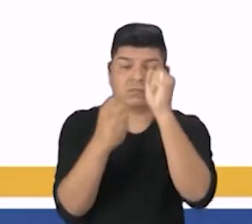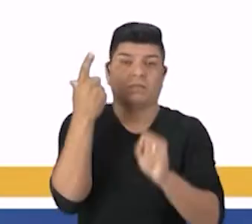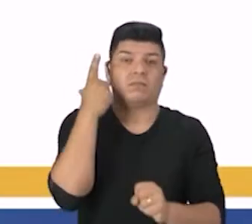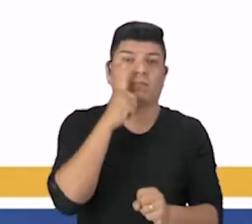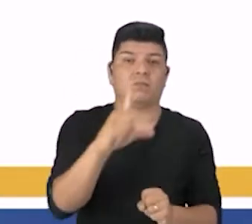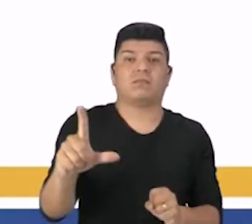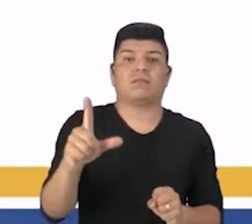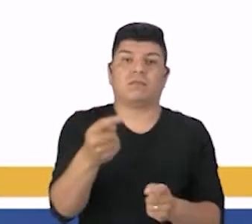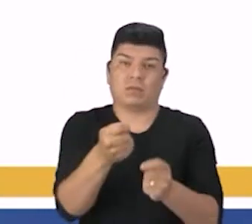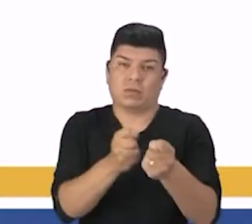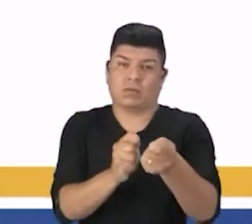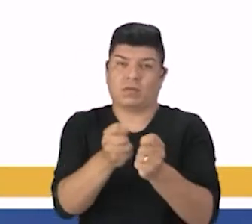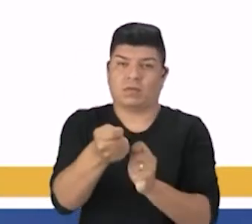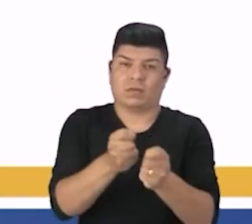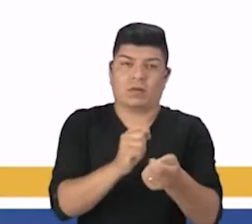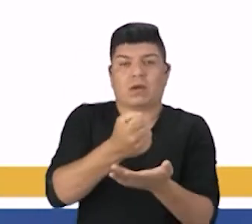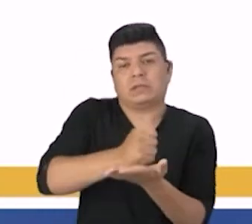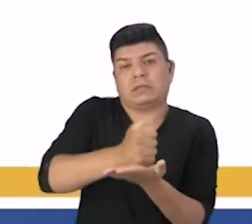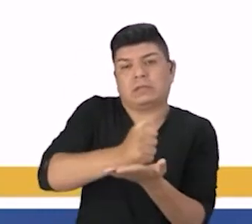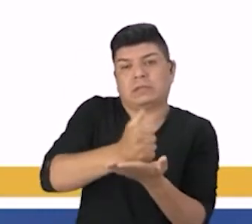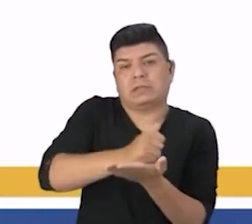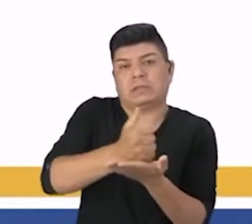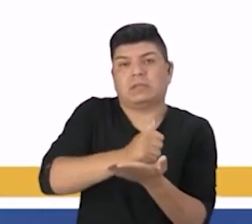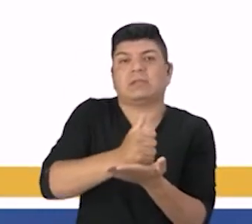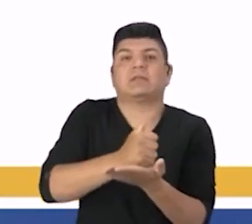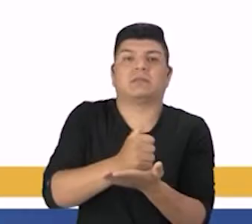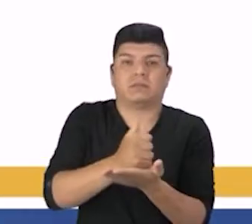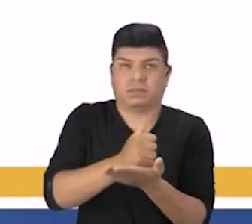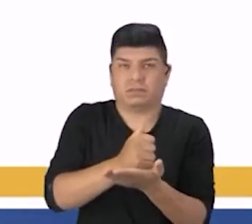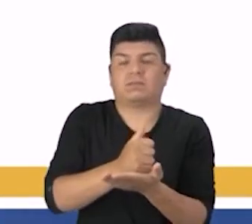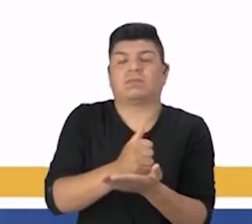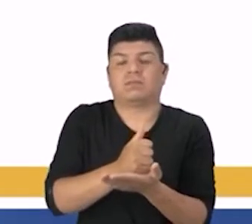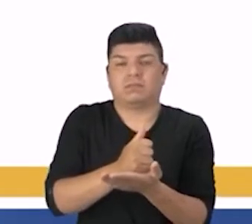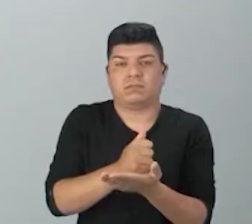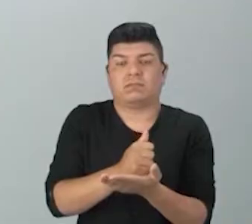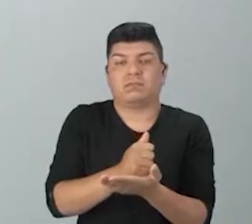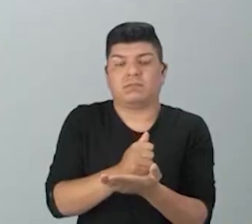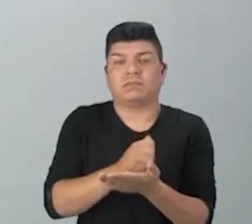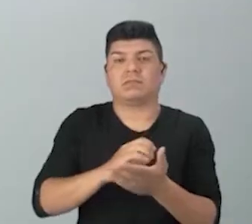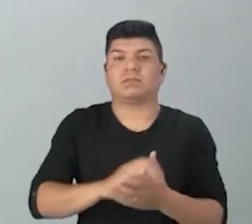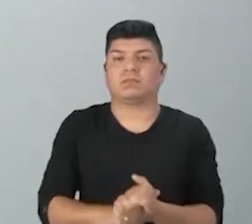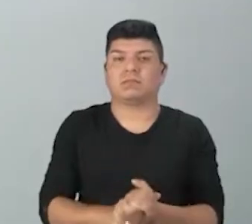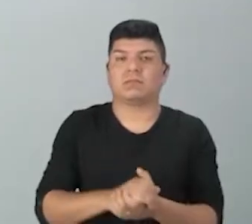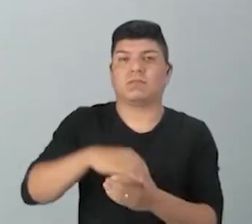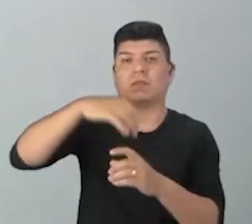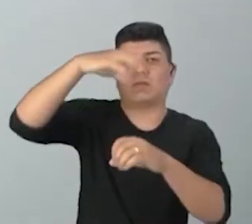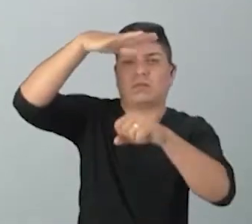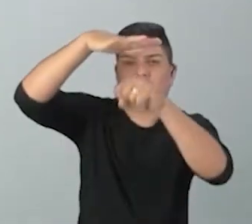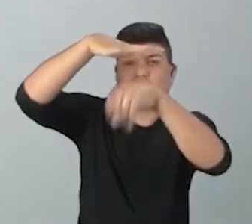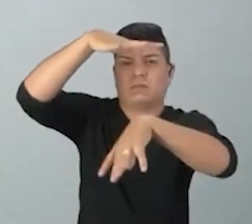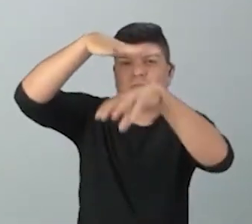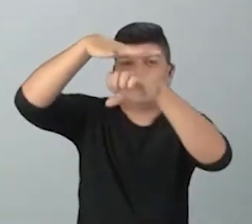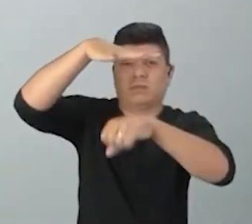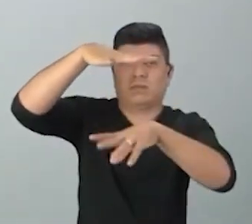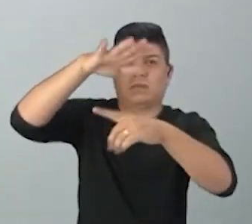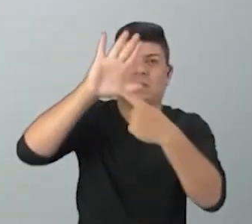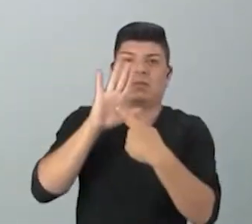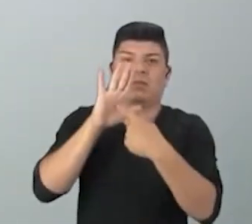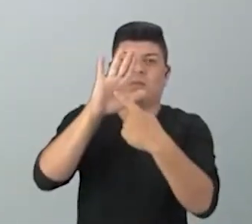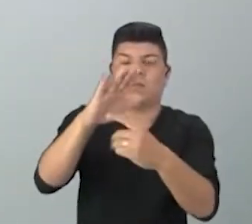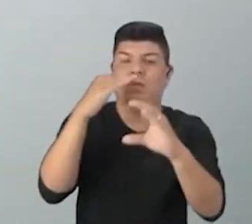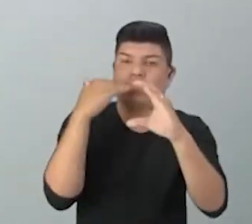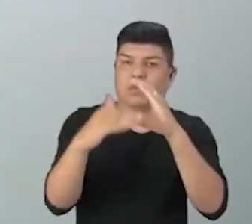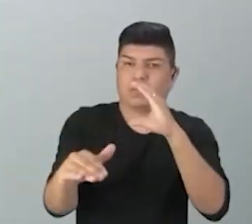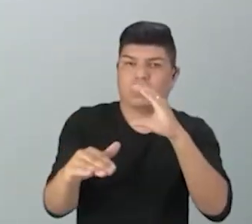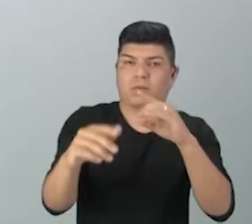conseguem ser controladas remotamente por telemetria ou seja o satélite mandar imagem